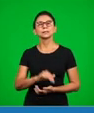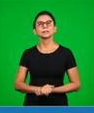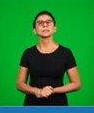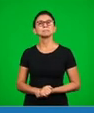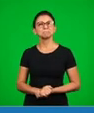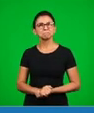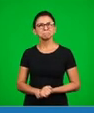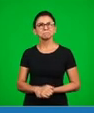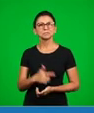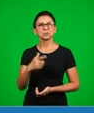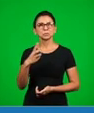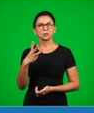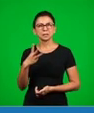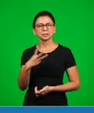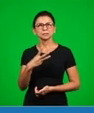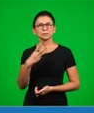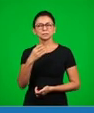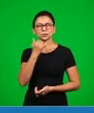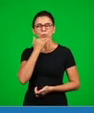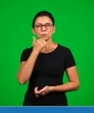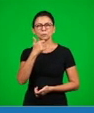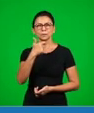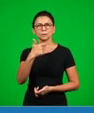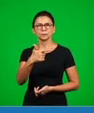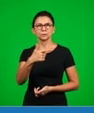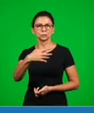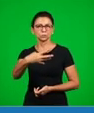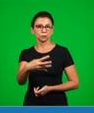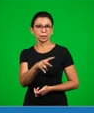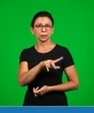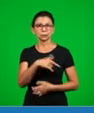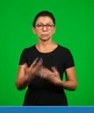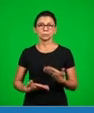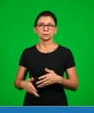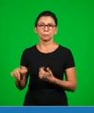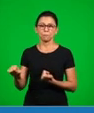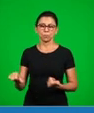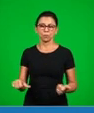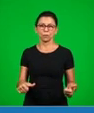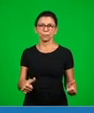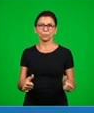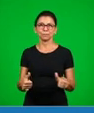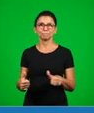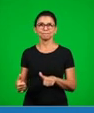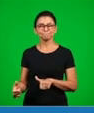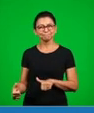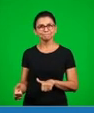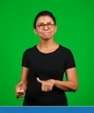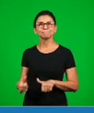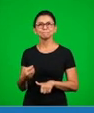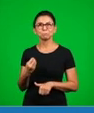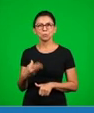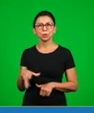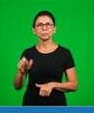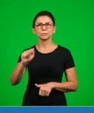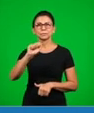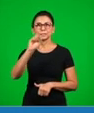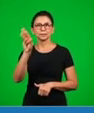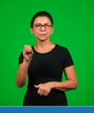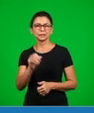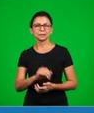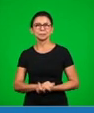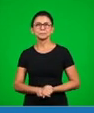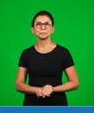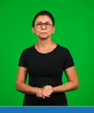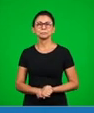batizados, desceram as águas ali. Nós glorificamos o Senhor por esta bênção, por esse resultado do trabalho que está sendo feito ali na África. Na